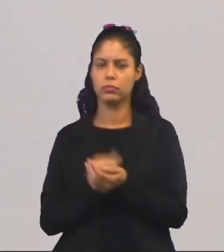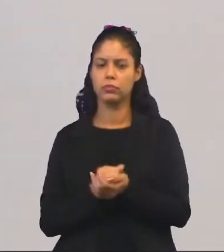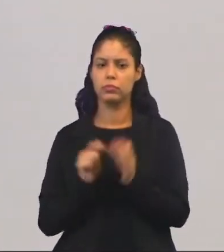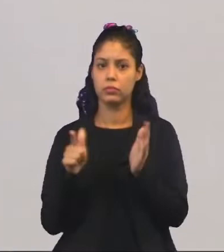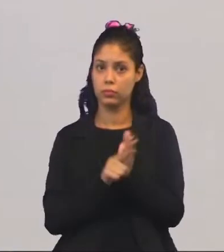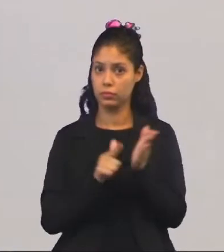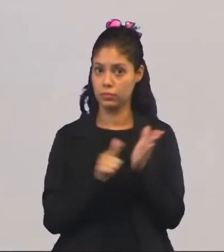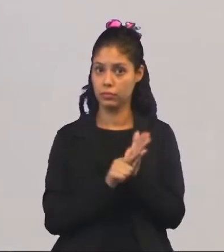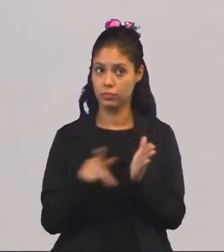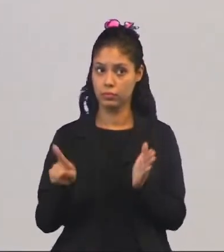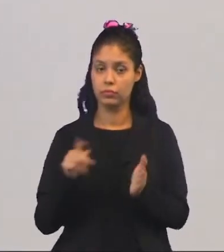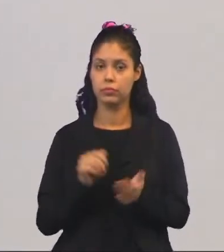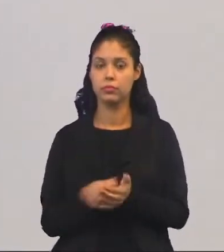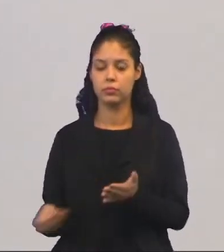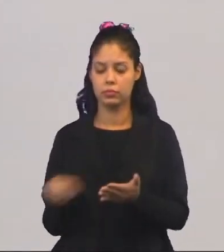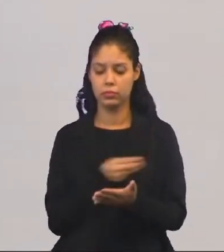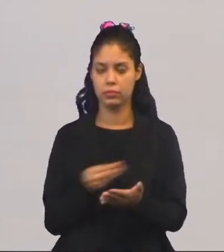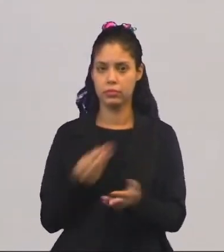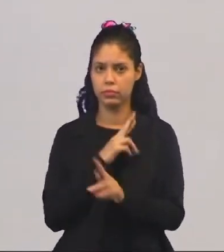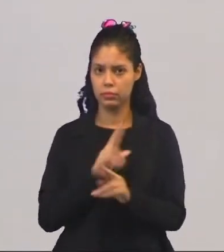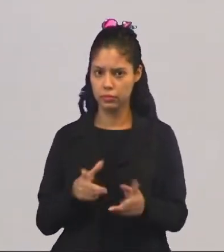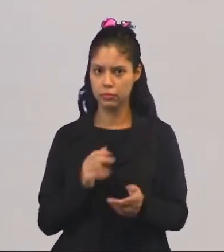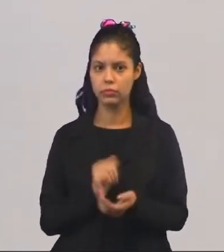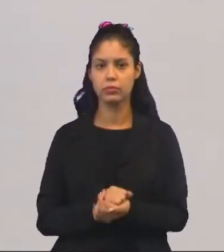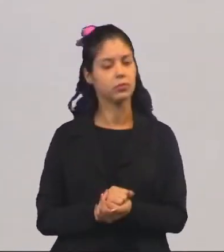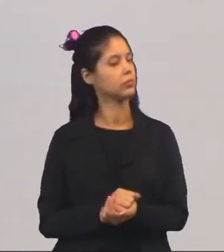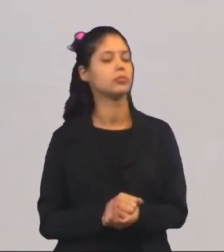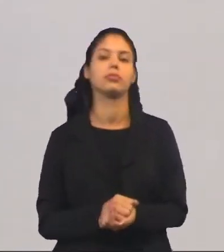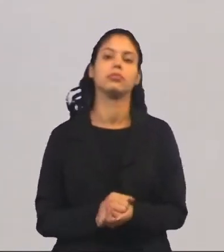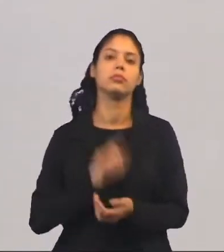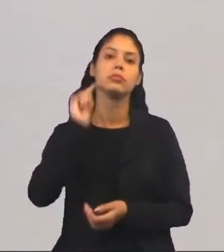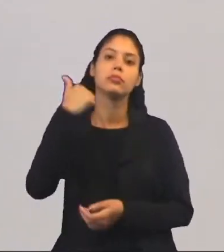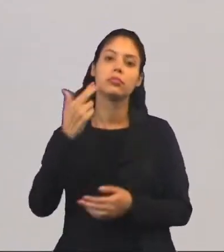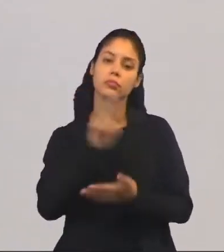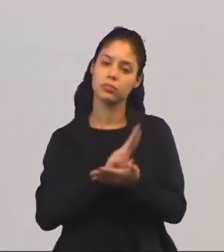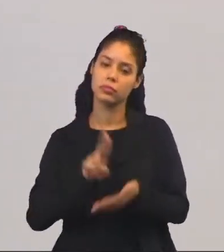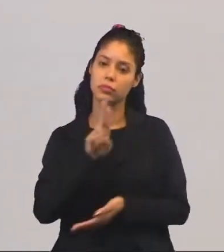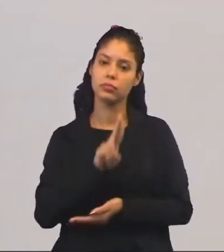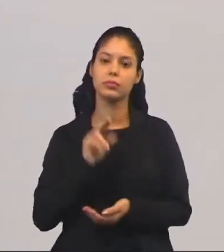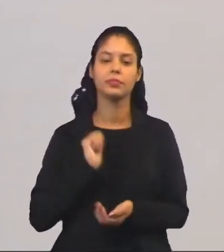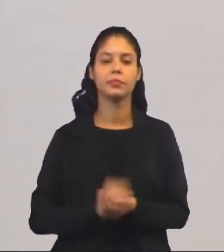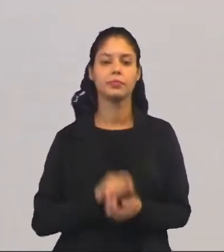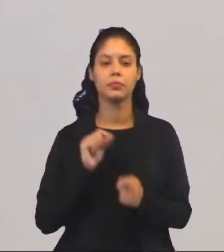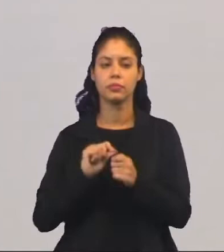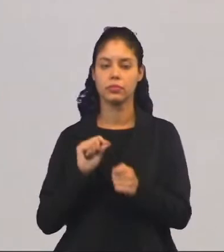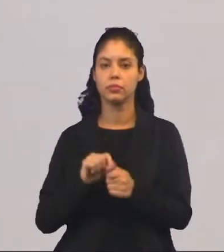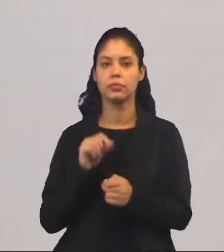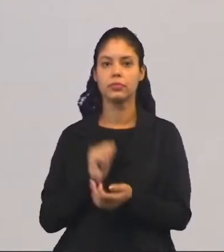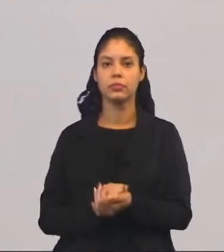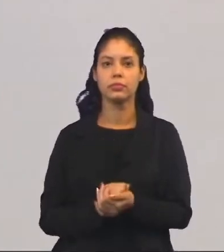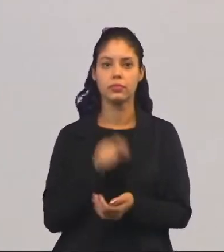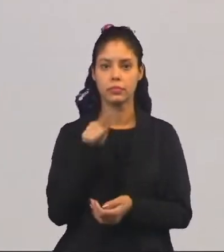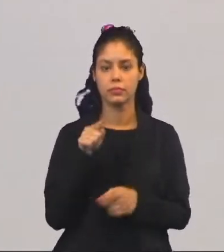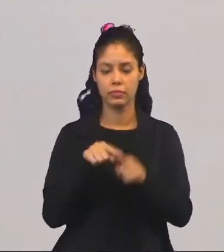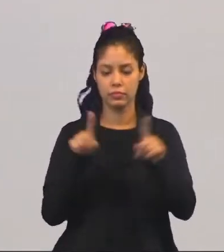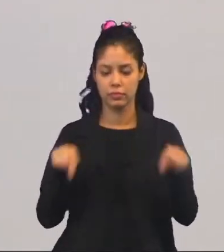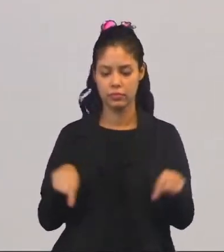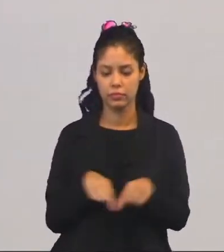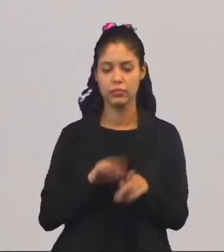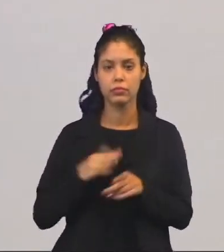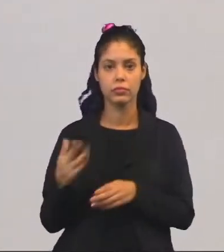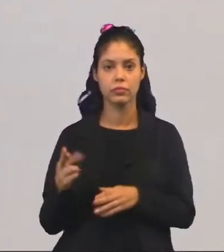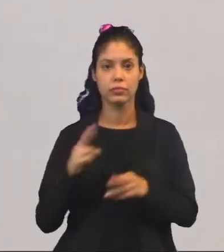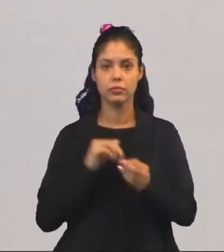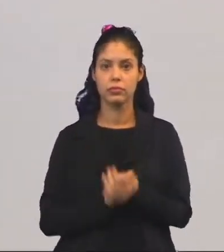as folhas dele, elas são diferentes? Ou seja, aquela folha que você utilizou, que você consumiu aí na sala de aula, quando